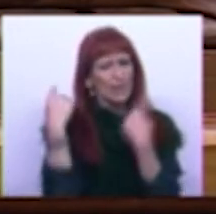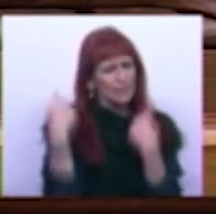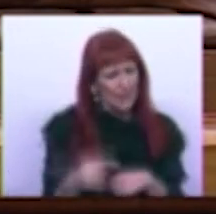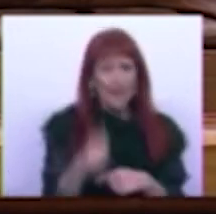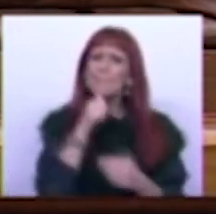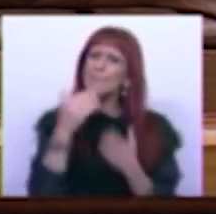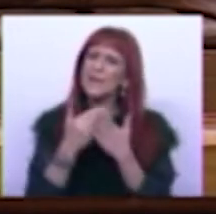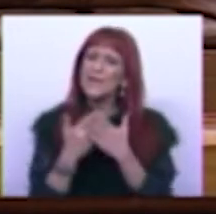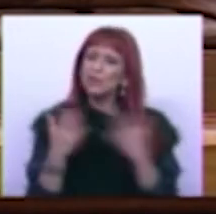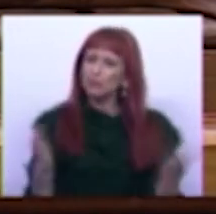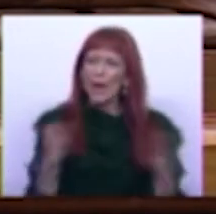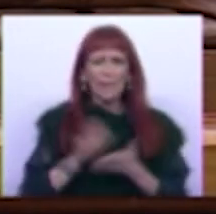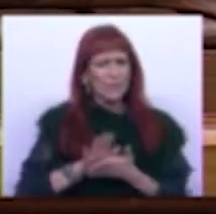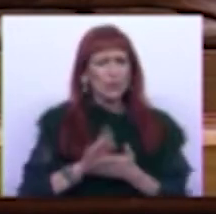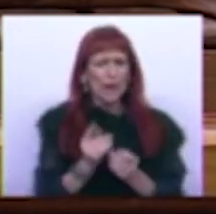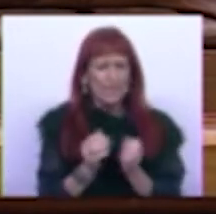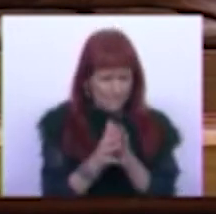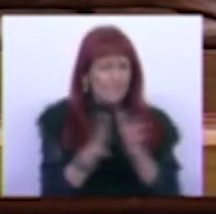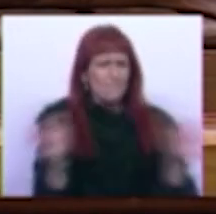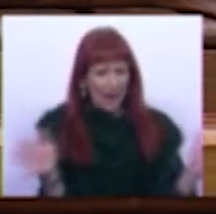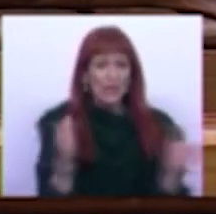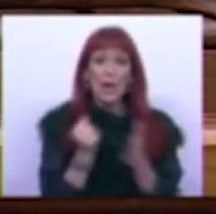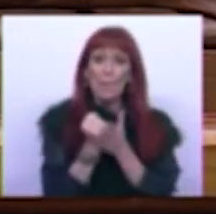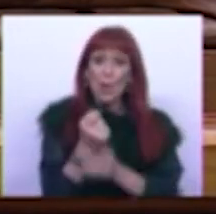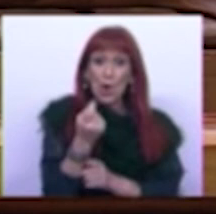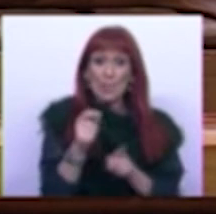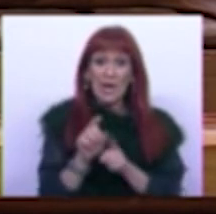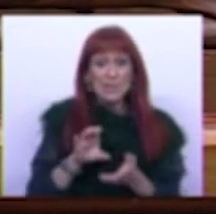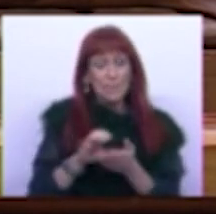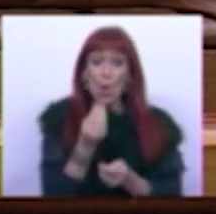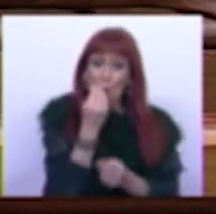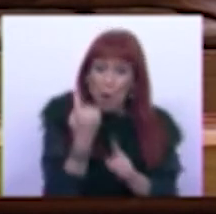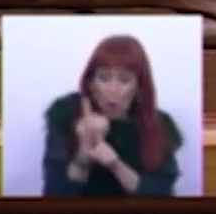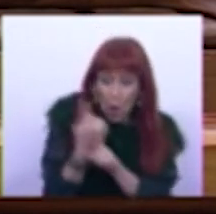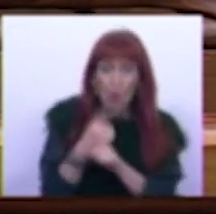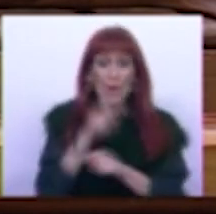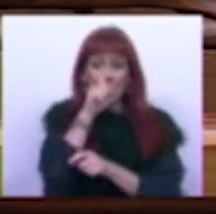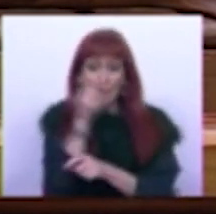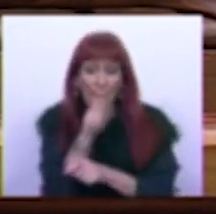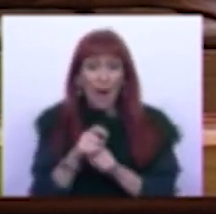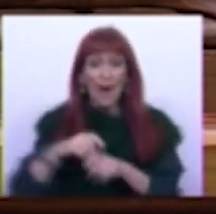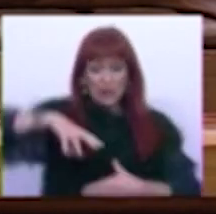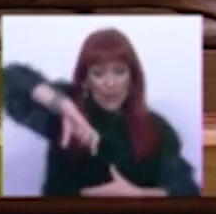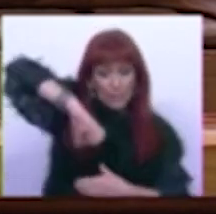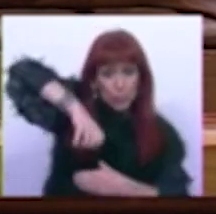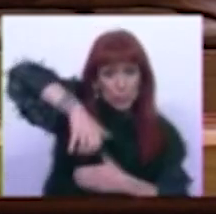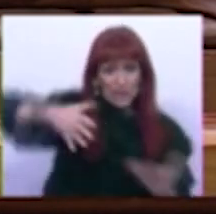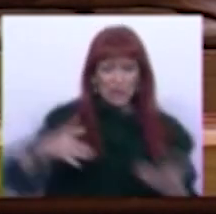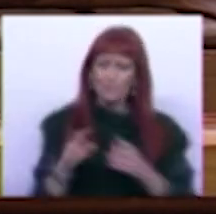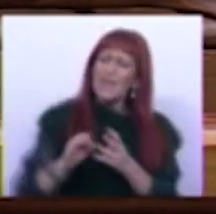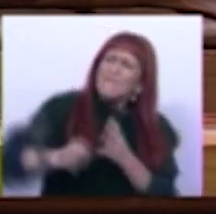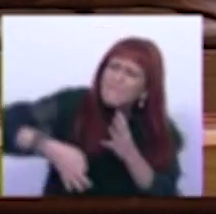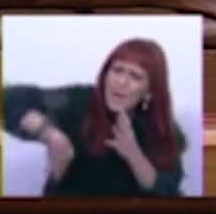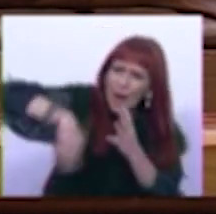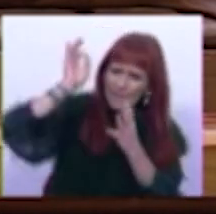as medidas já em vigor de apoio ao preço do cabaz alimentar e do gás de botija.